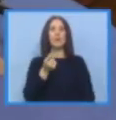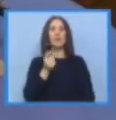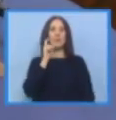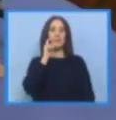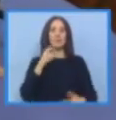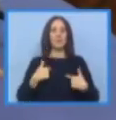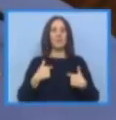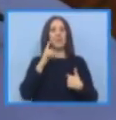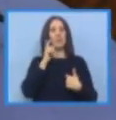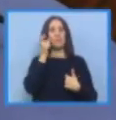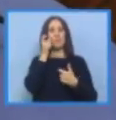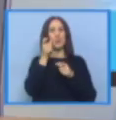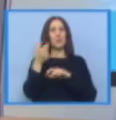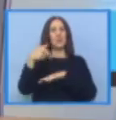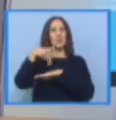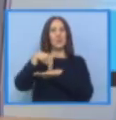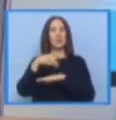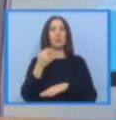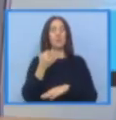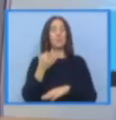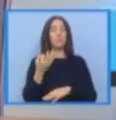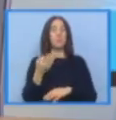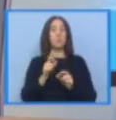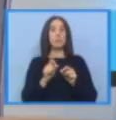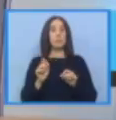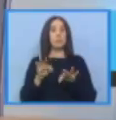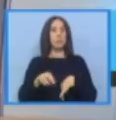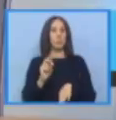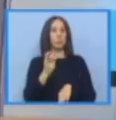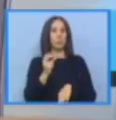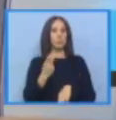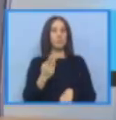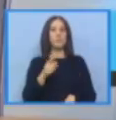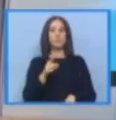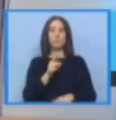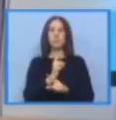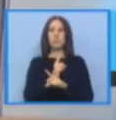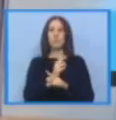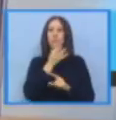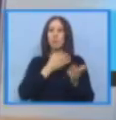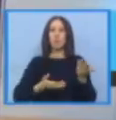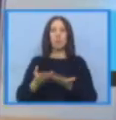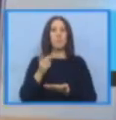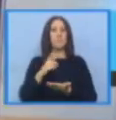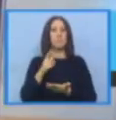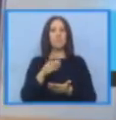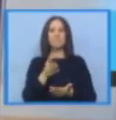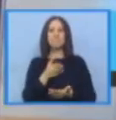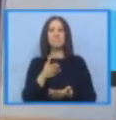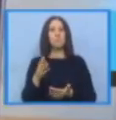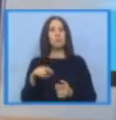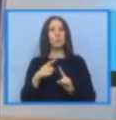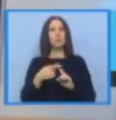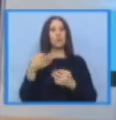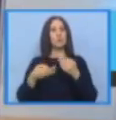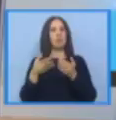sua procuradora, que de facto termina o mandato em outubro. Essa questão foi muito falada ali à beira da abertura do